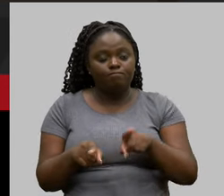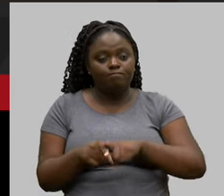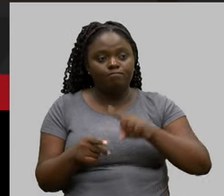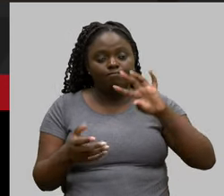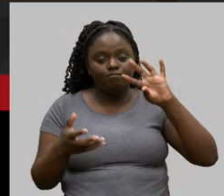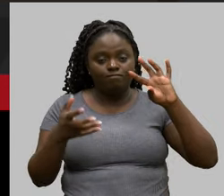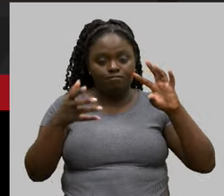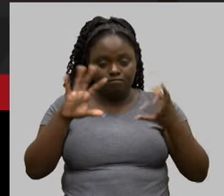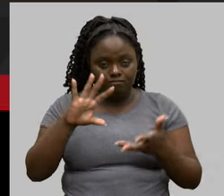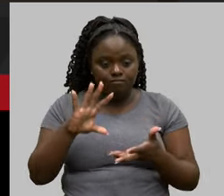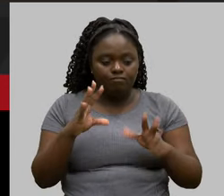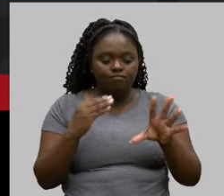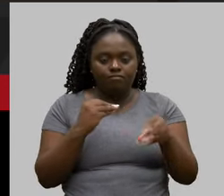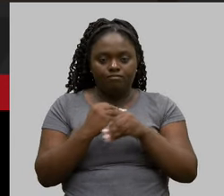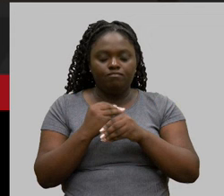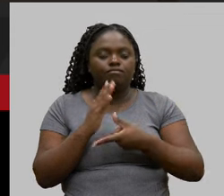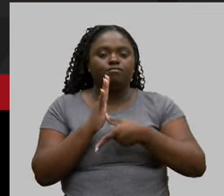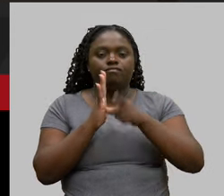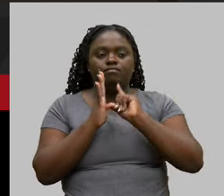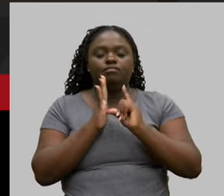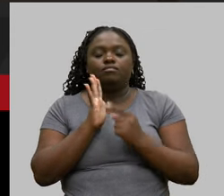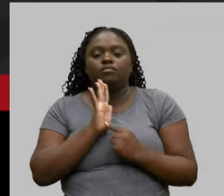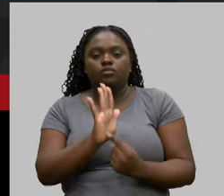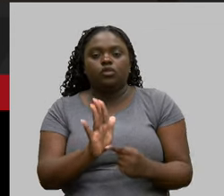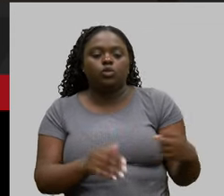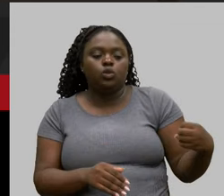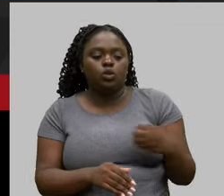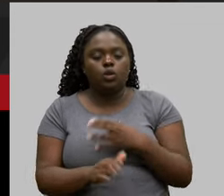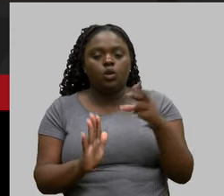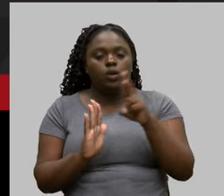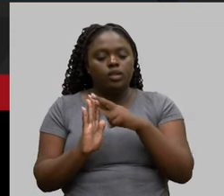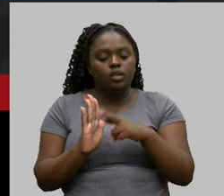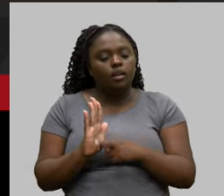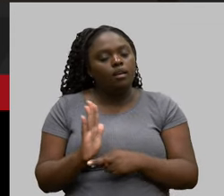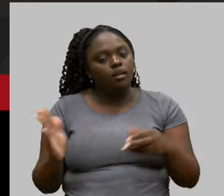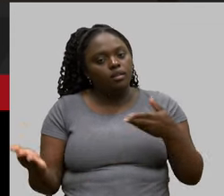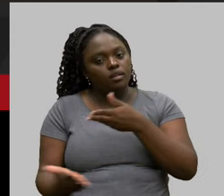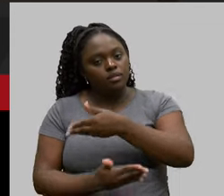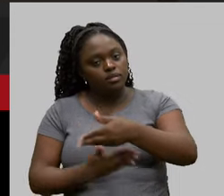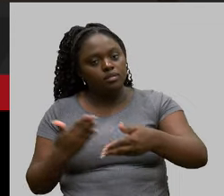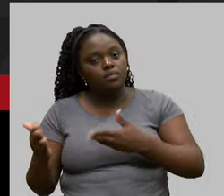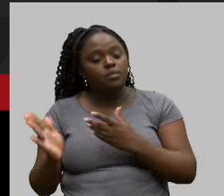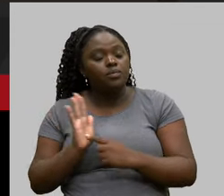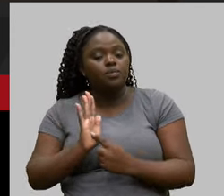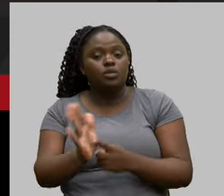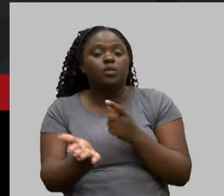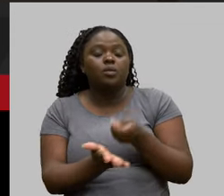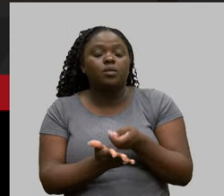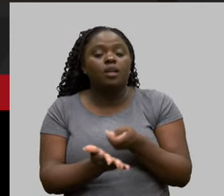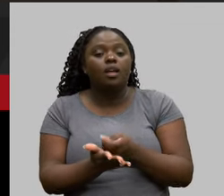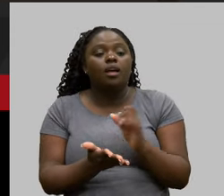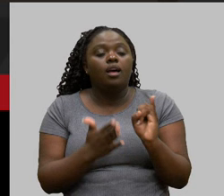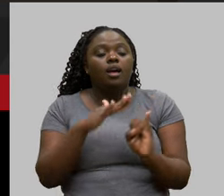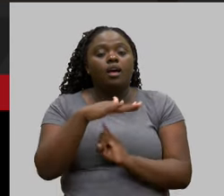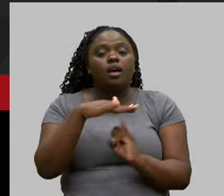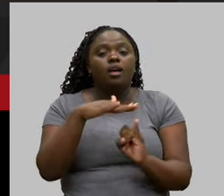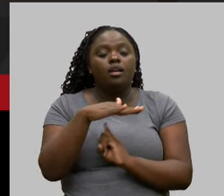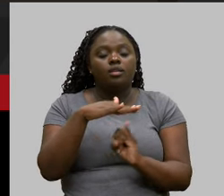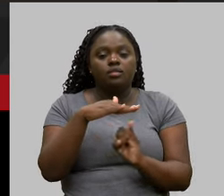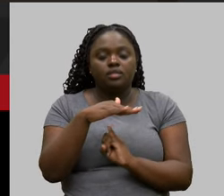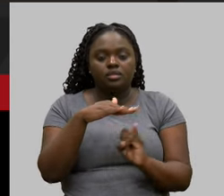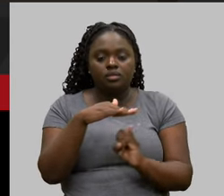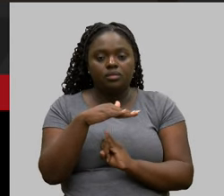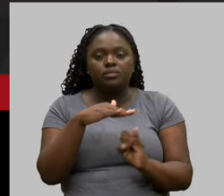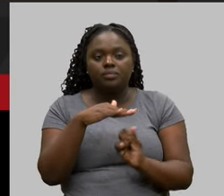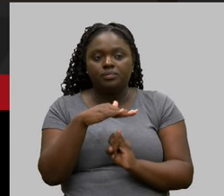das emendas anteriores e estabelece novas regras de transição torna obrigatória a instituição de previdência complementar